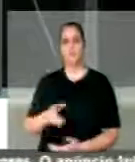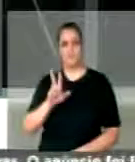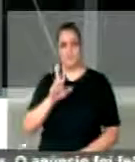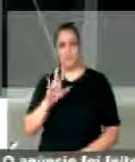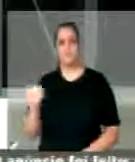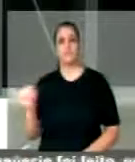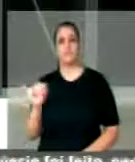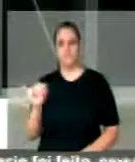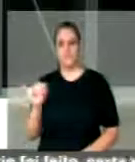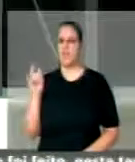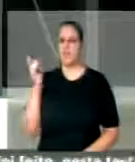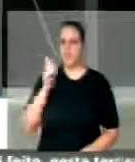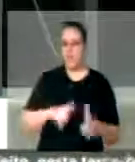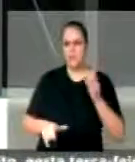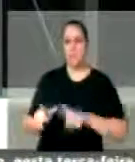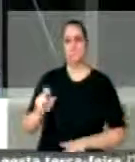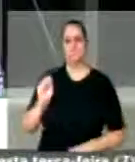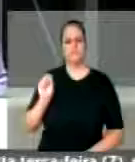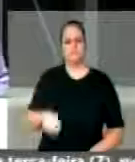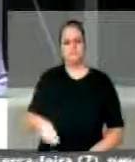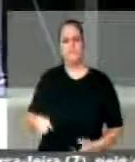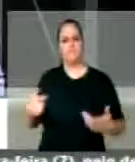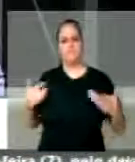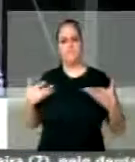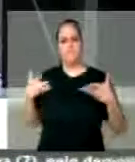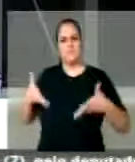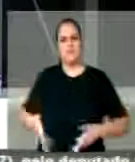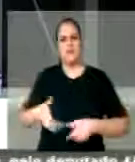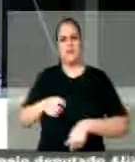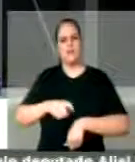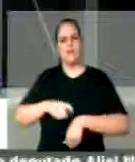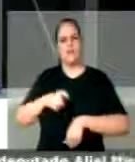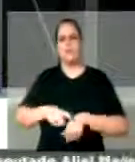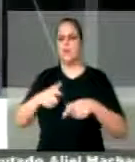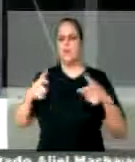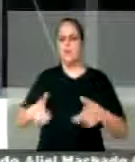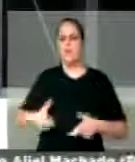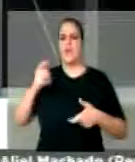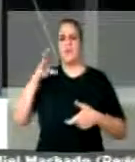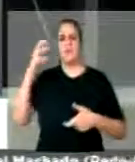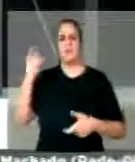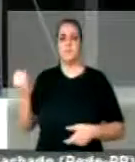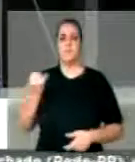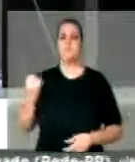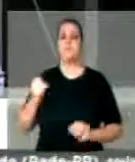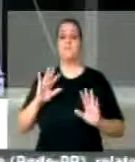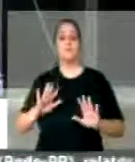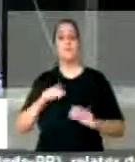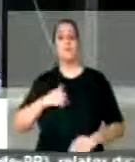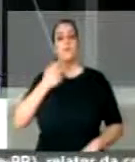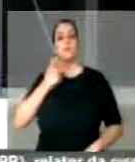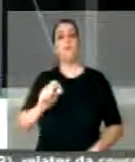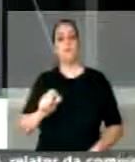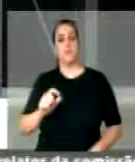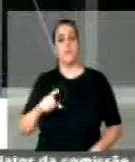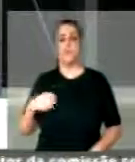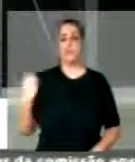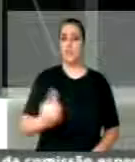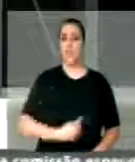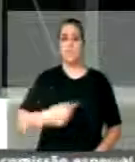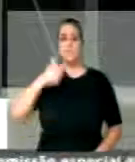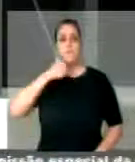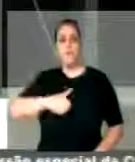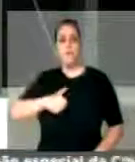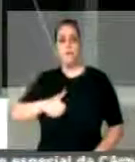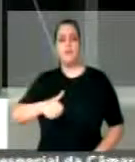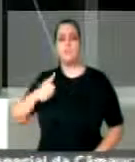de decisão neste país. E ainda quero ressaltar, nós mulheres e as mulheres negras, que